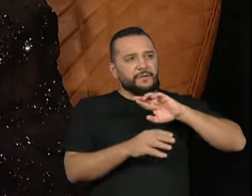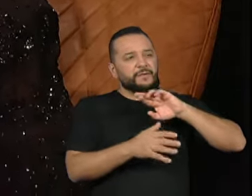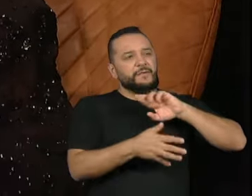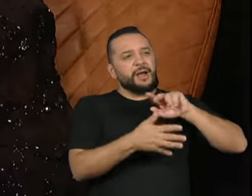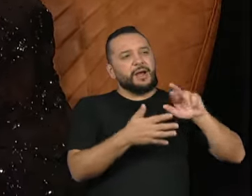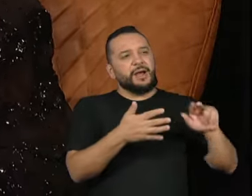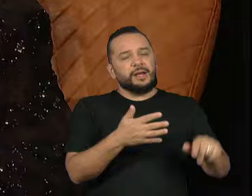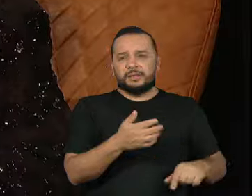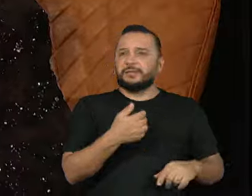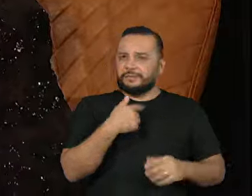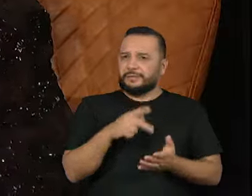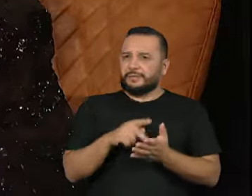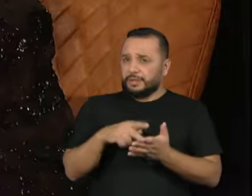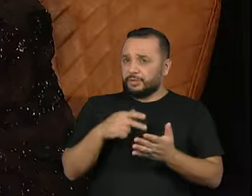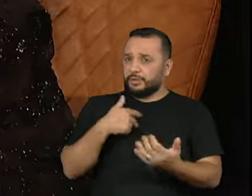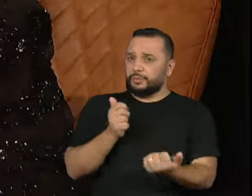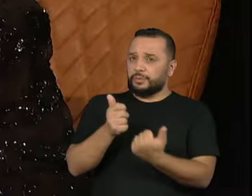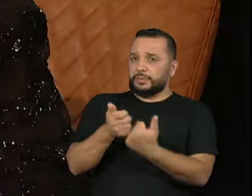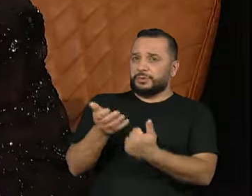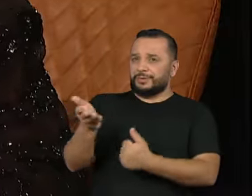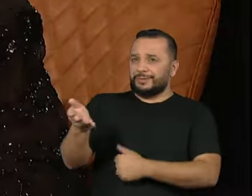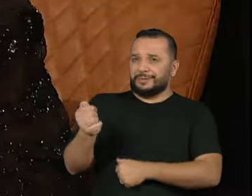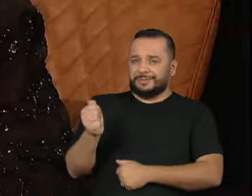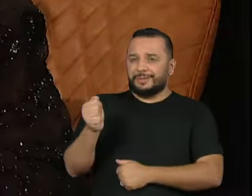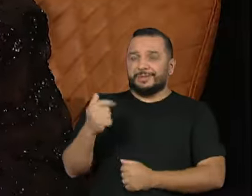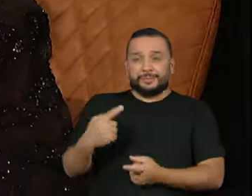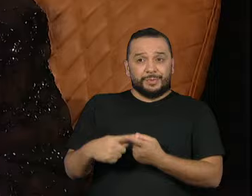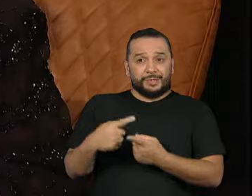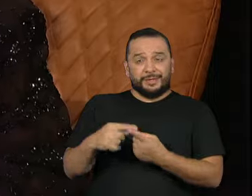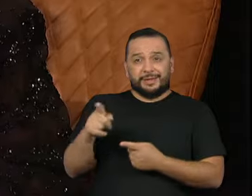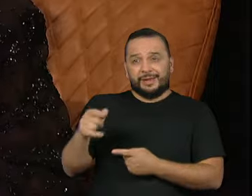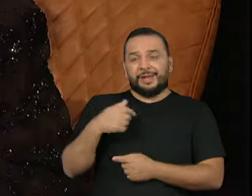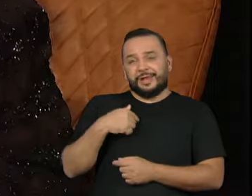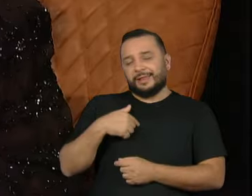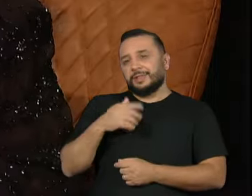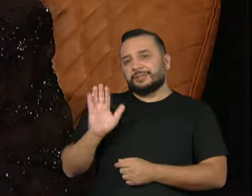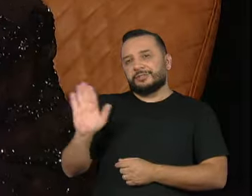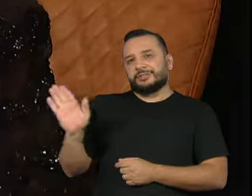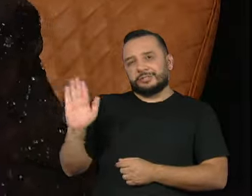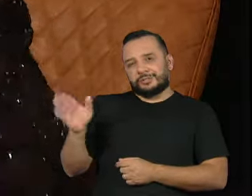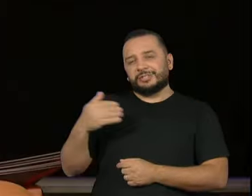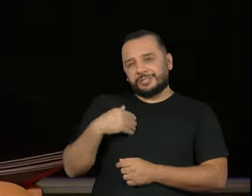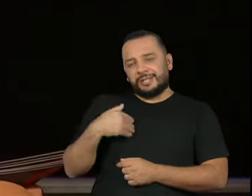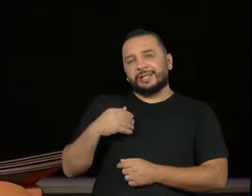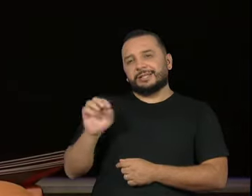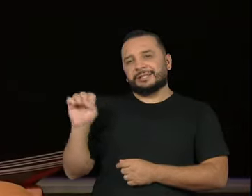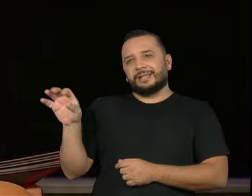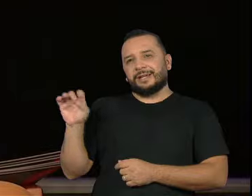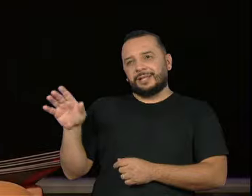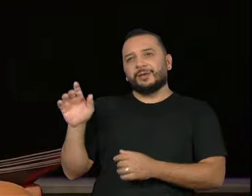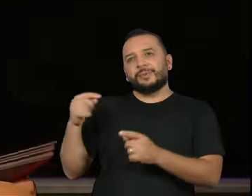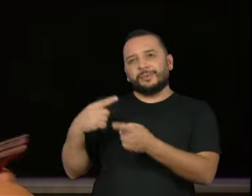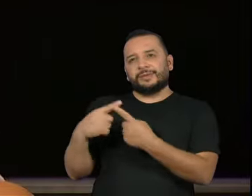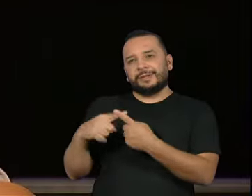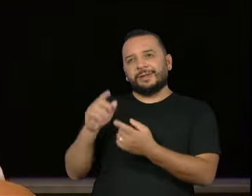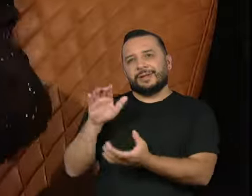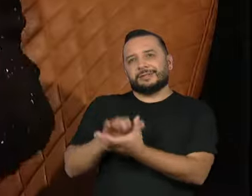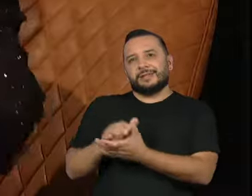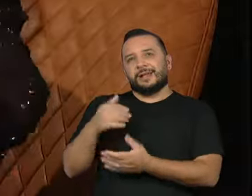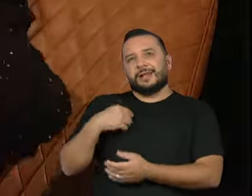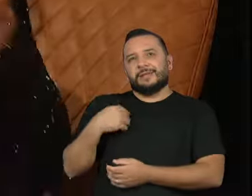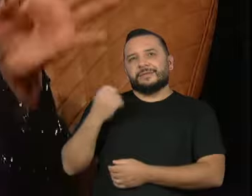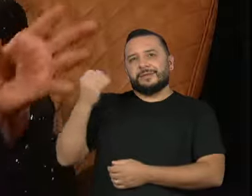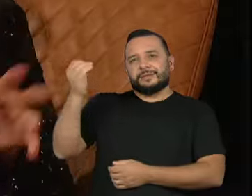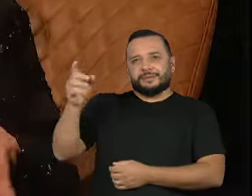para substituí-la, né? Porque ela saiu para casar. Então, ela já tinha outros planos, ela ia muito para os Estados Unidos. Bom,